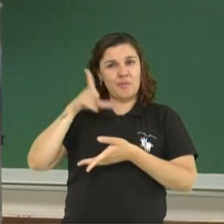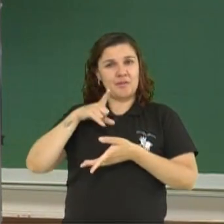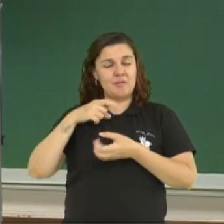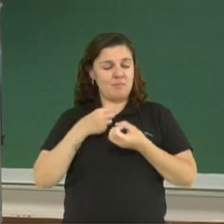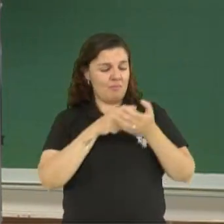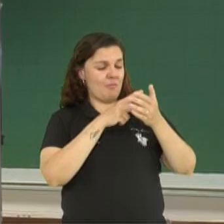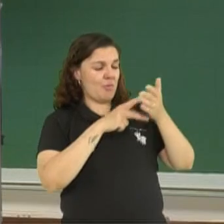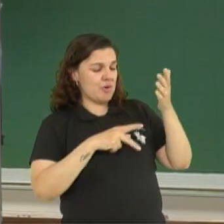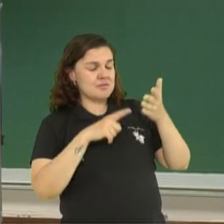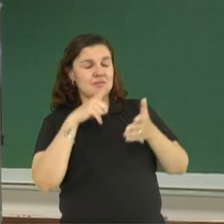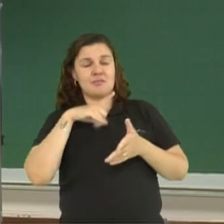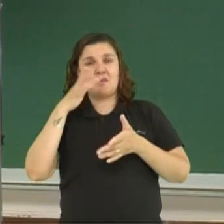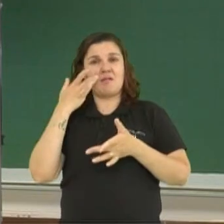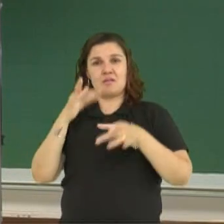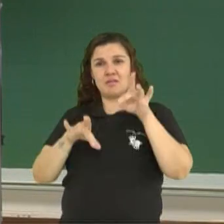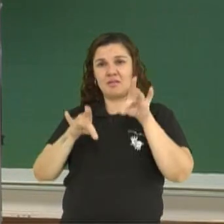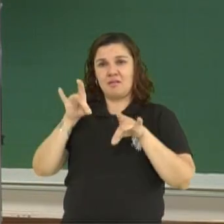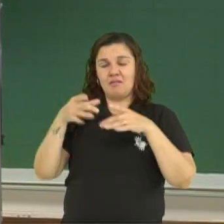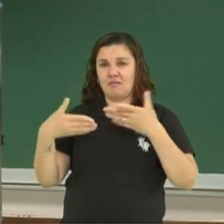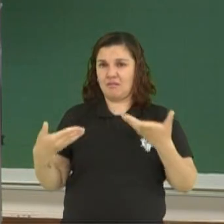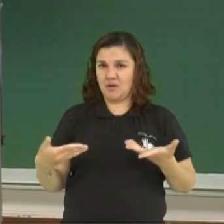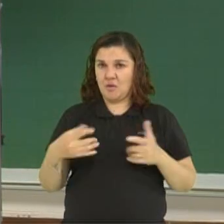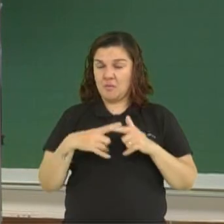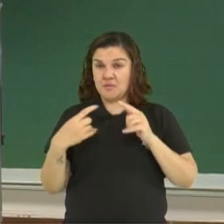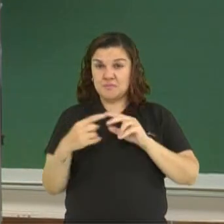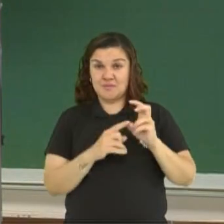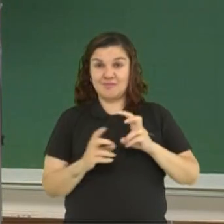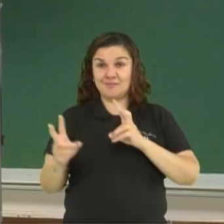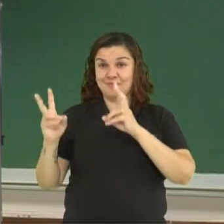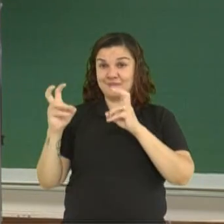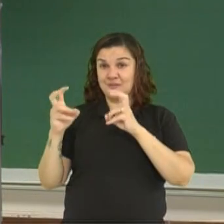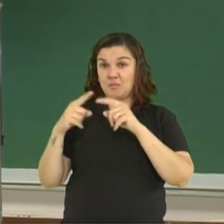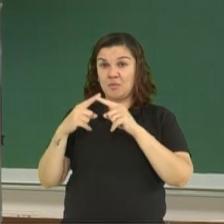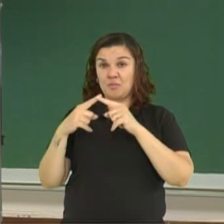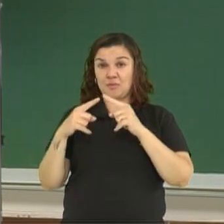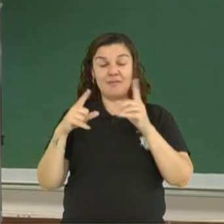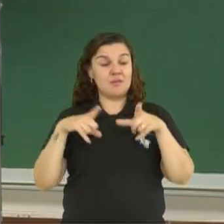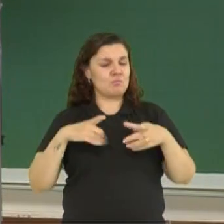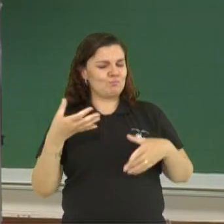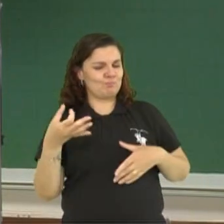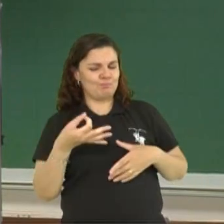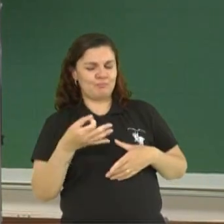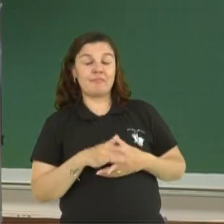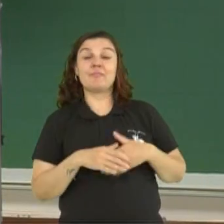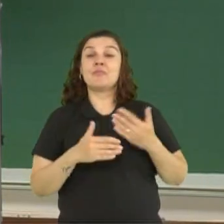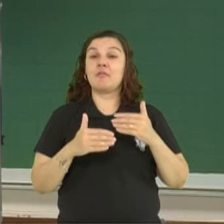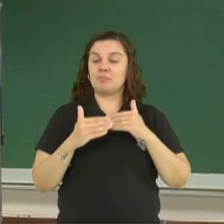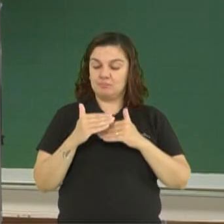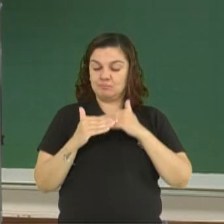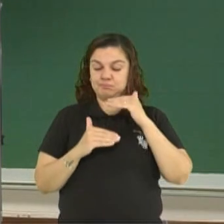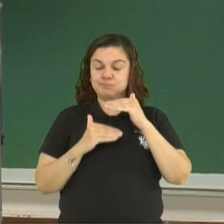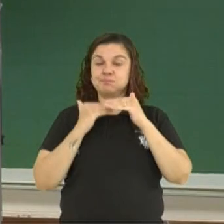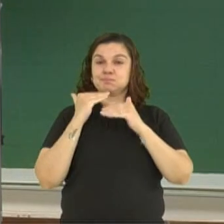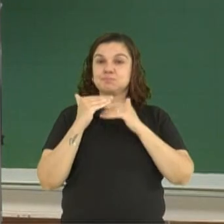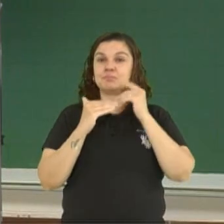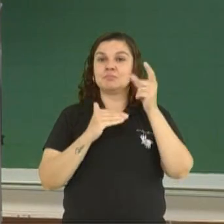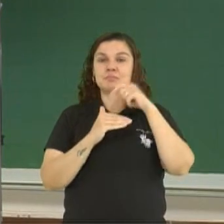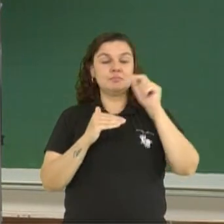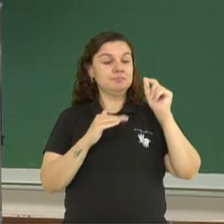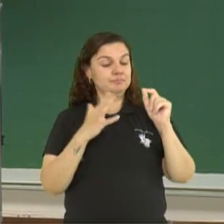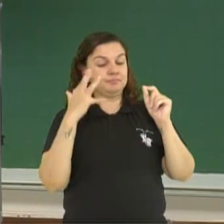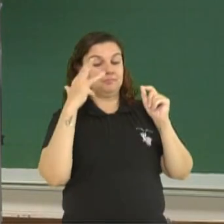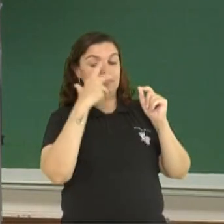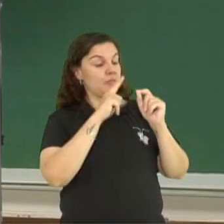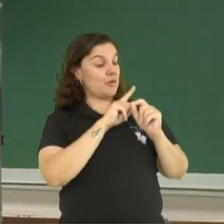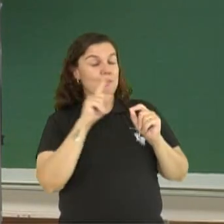a poesia, nós temos o teatro. Nossa, mas a gente tem que dar um termo para isso porque existe muita perfeição. Aí surge gradativamente a noção daquilo que é belo